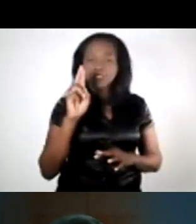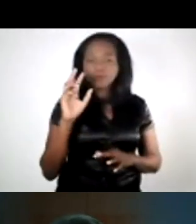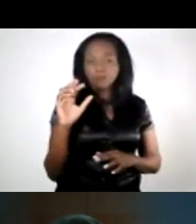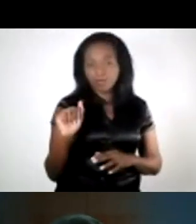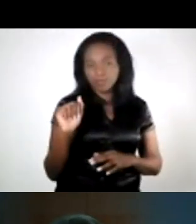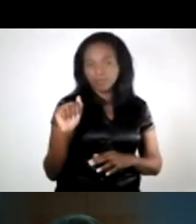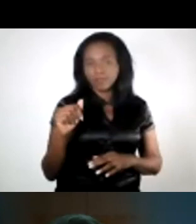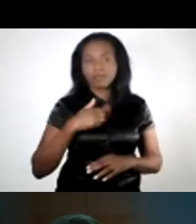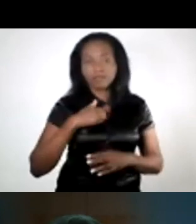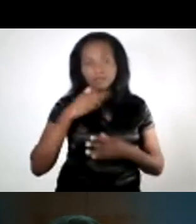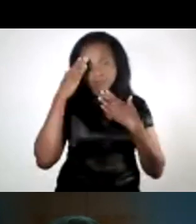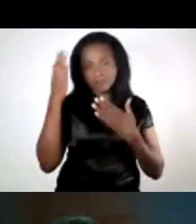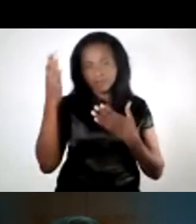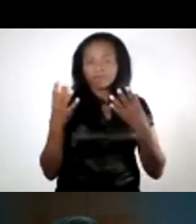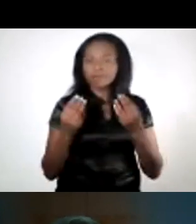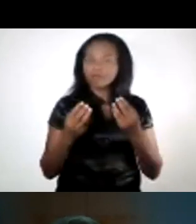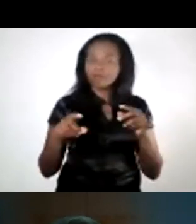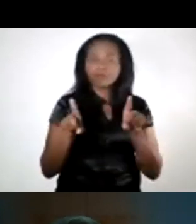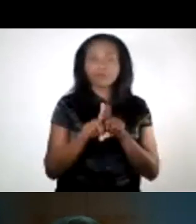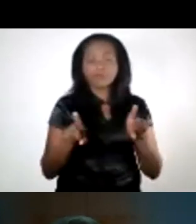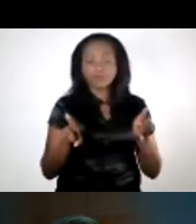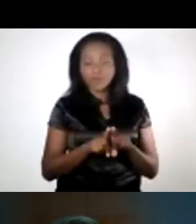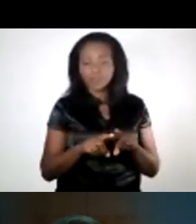muito, né?